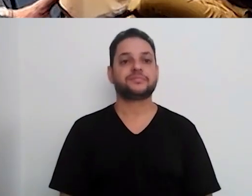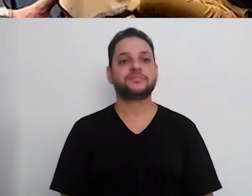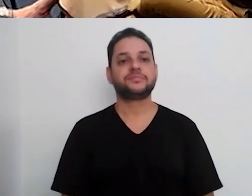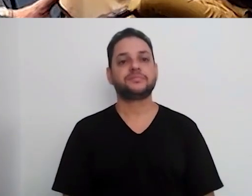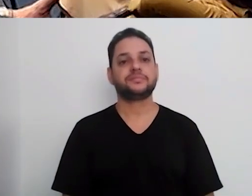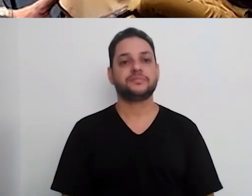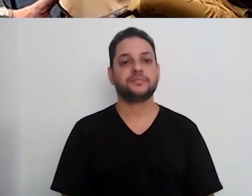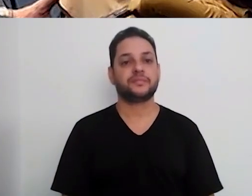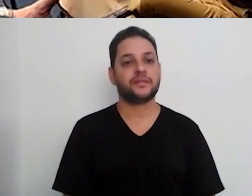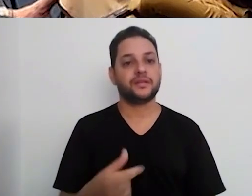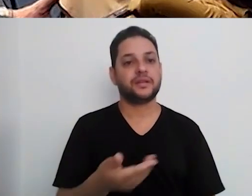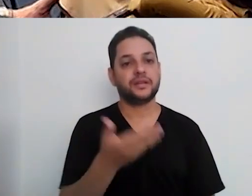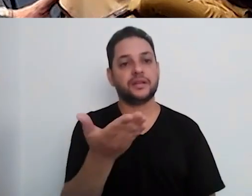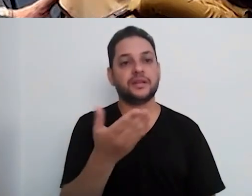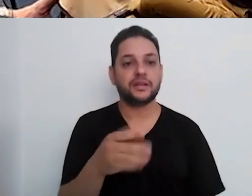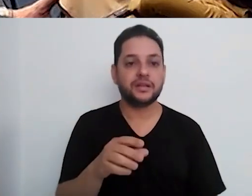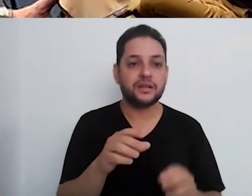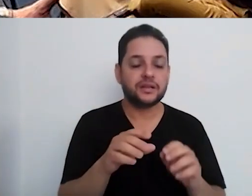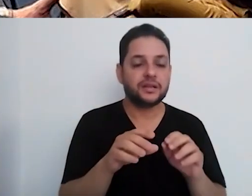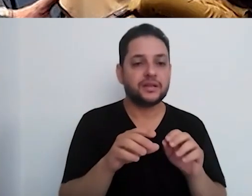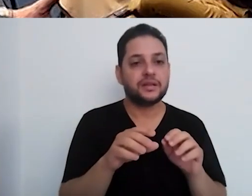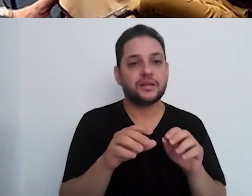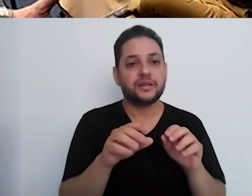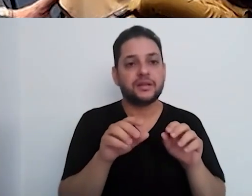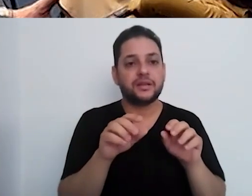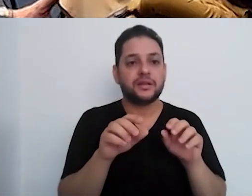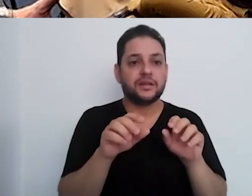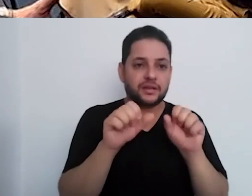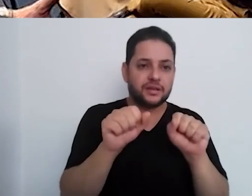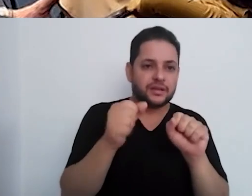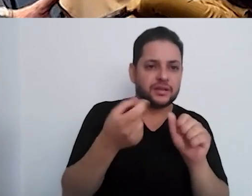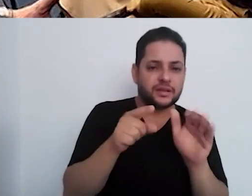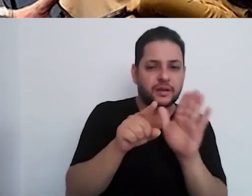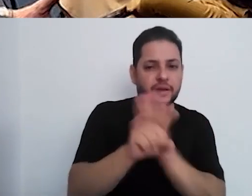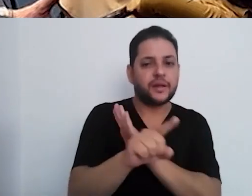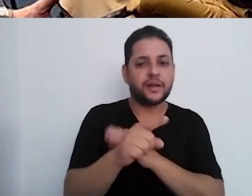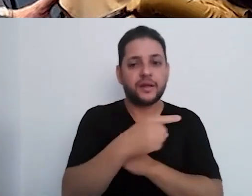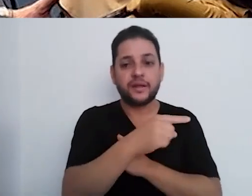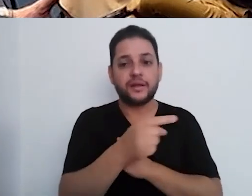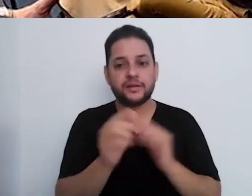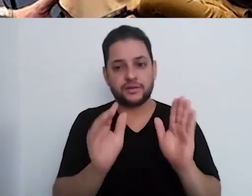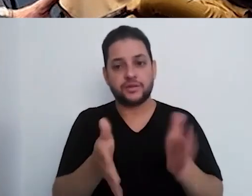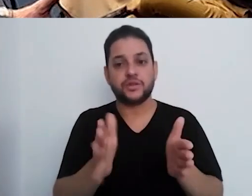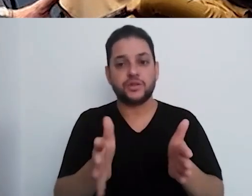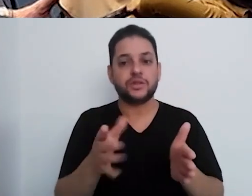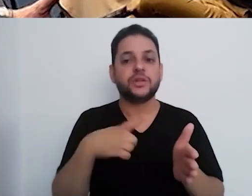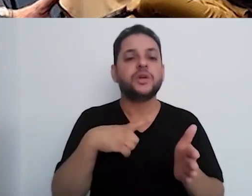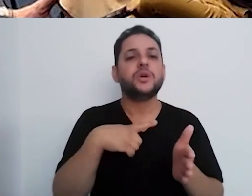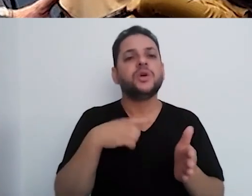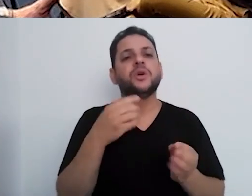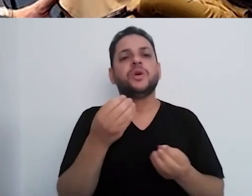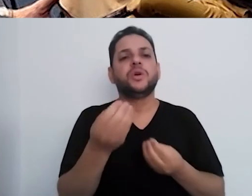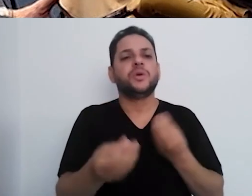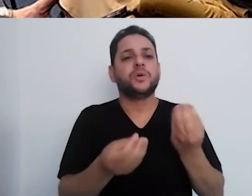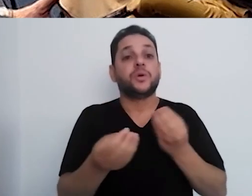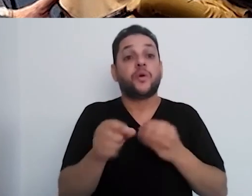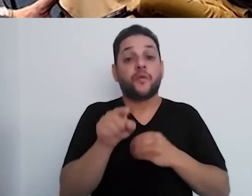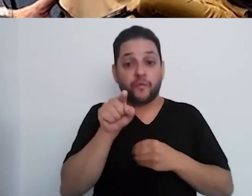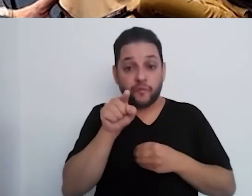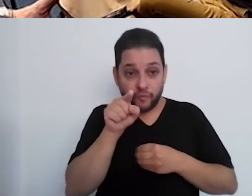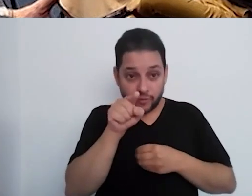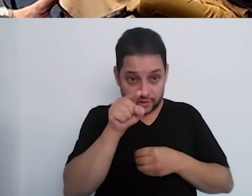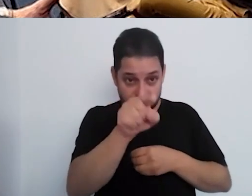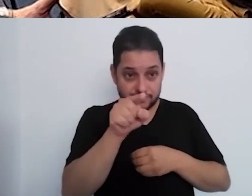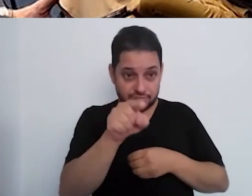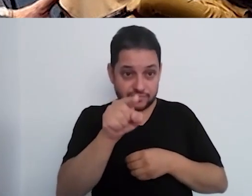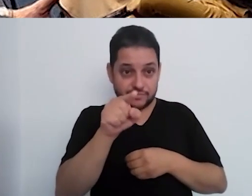Branca, por favor. Acho que um pouco na esteira da pergunta que ela fez, né? Que é assim, sobre como ficou para você, depois